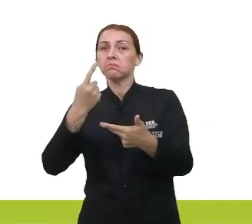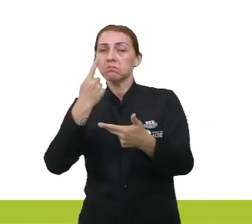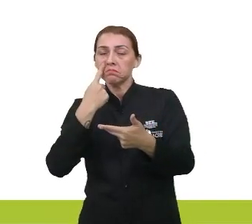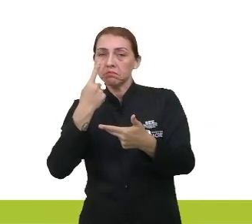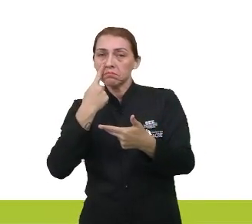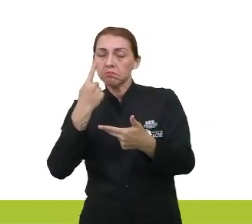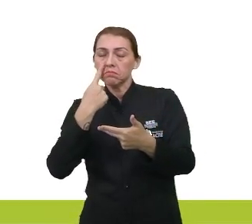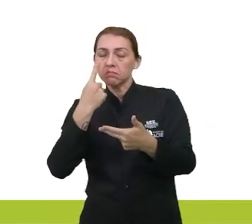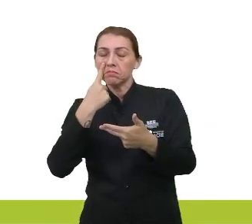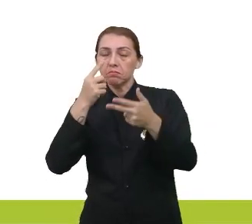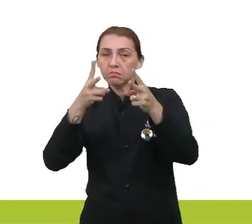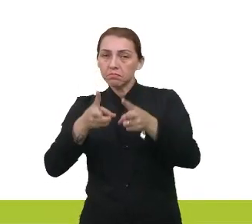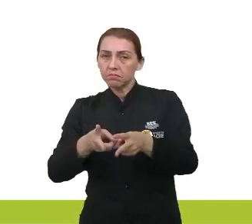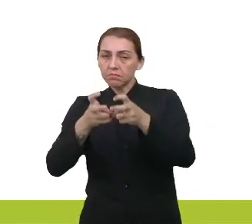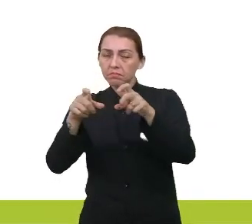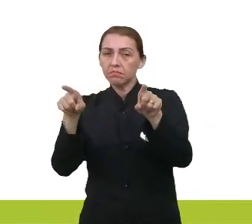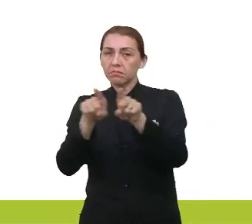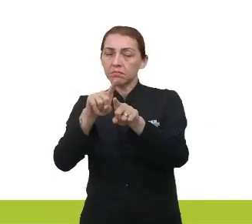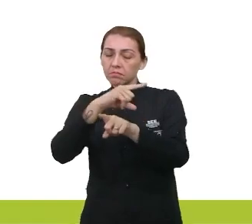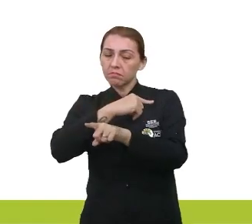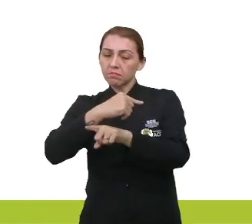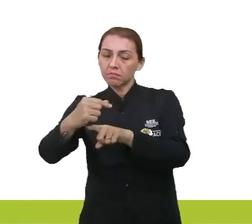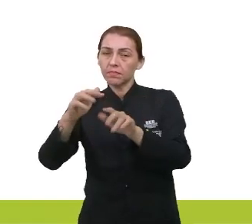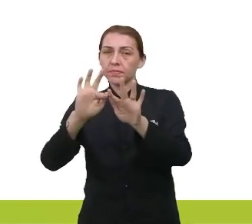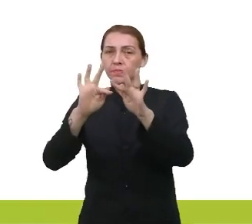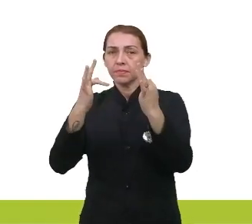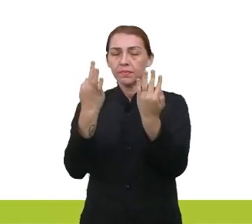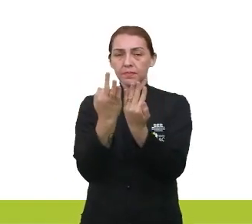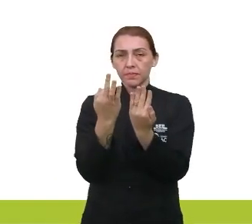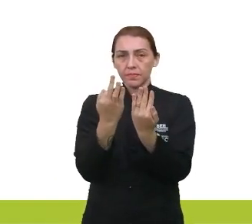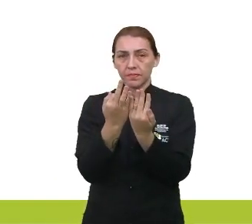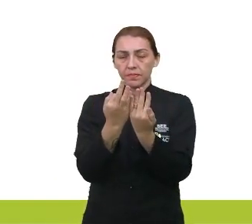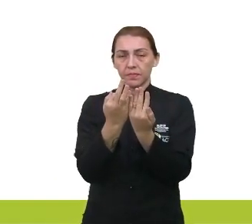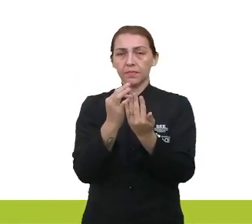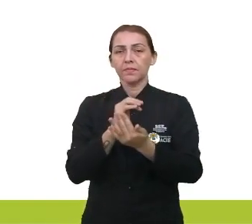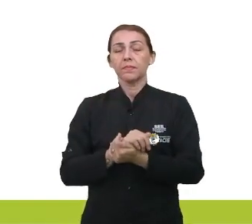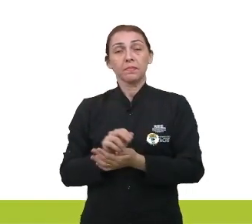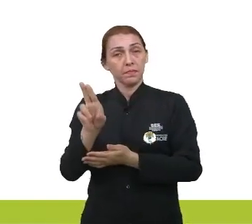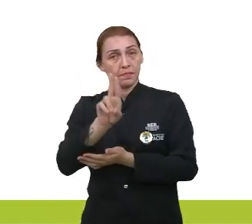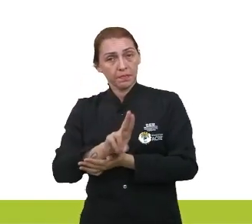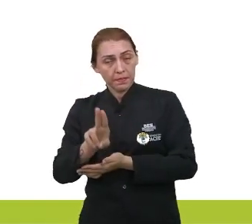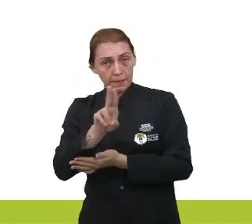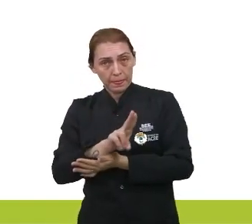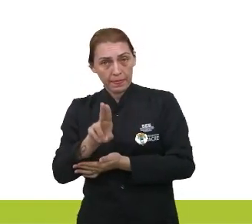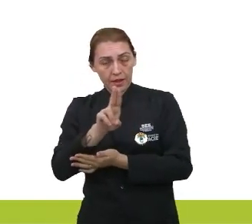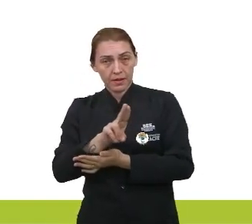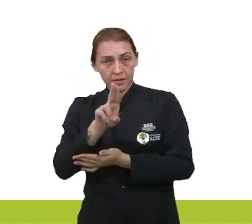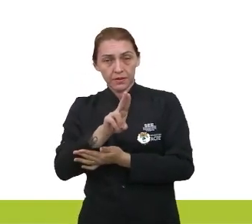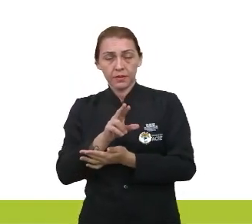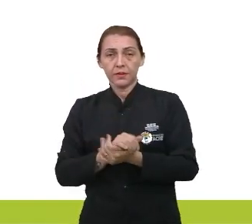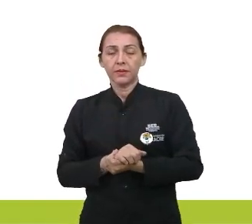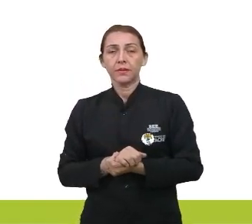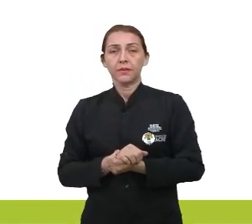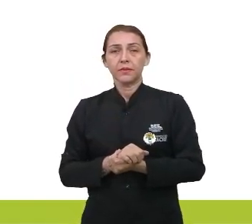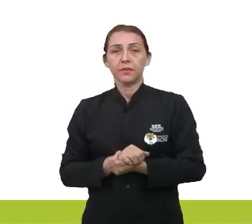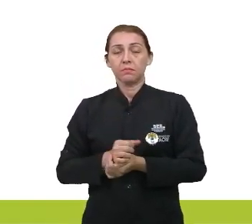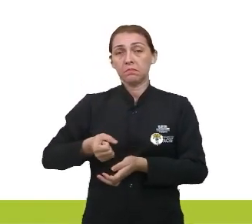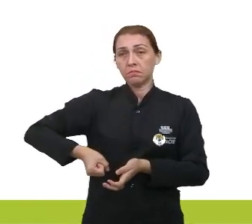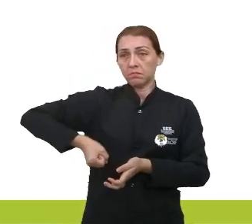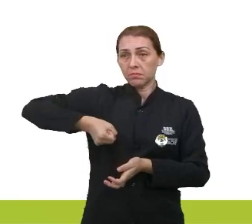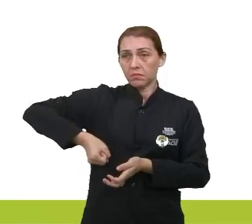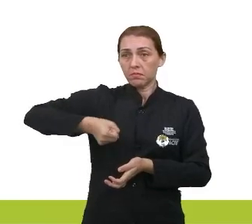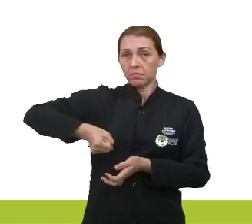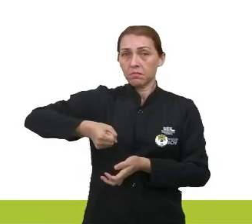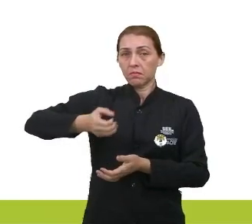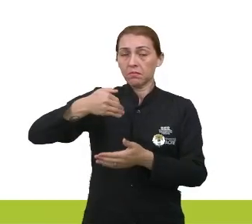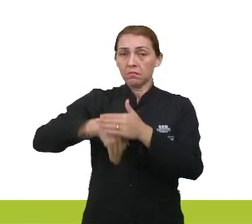interessante. A gente percebe então a saída dessa família, utilizando aí, sei lá, né, uma sacola para